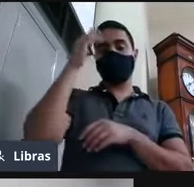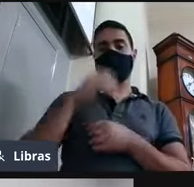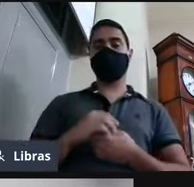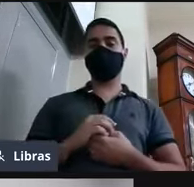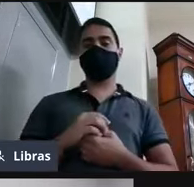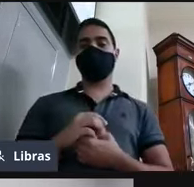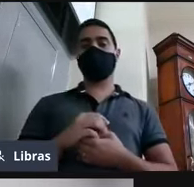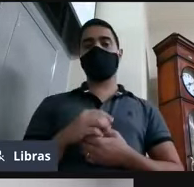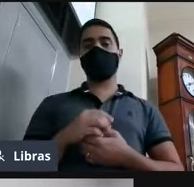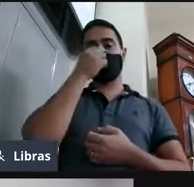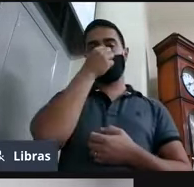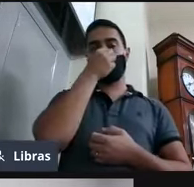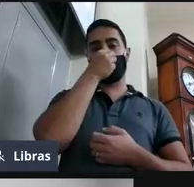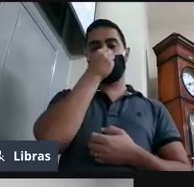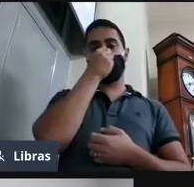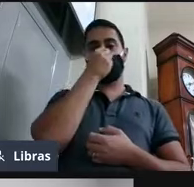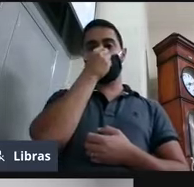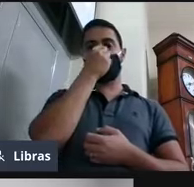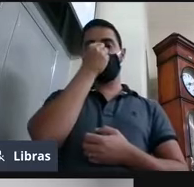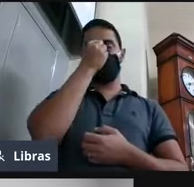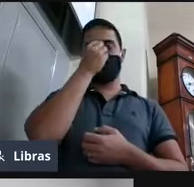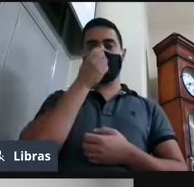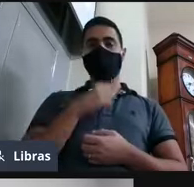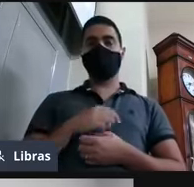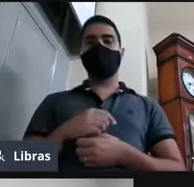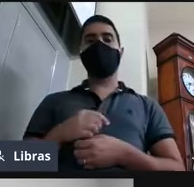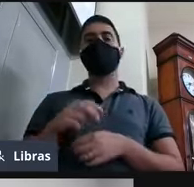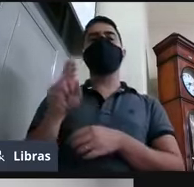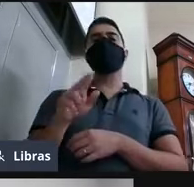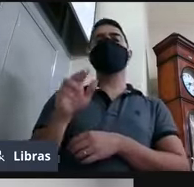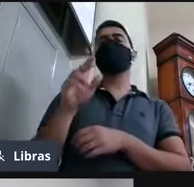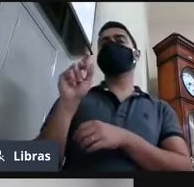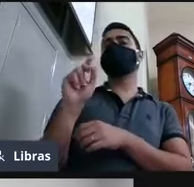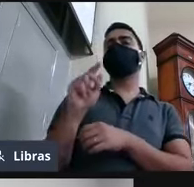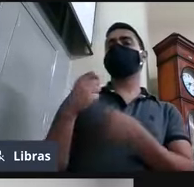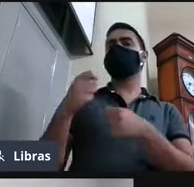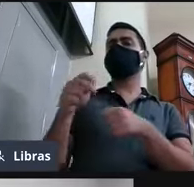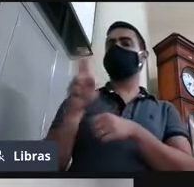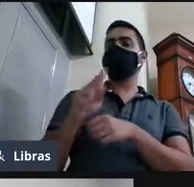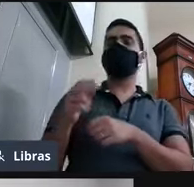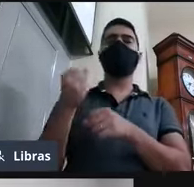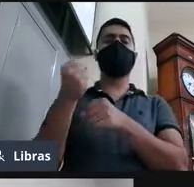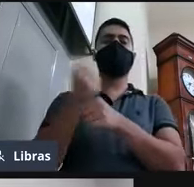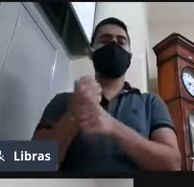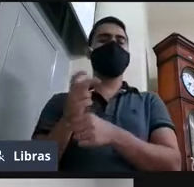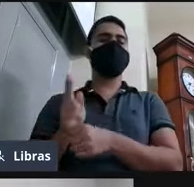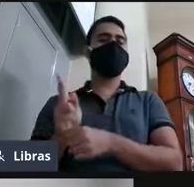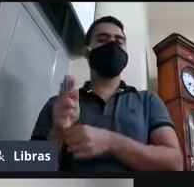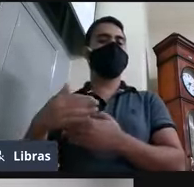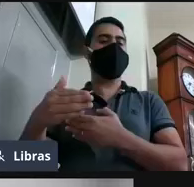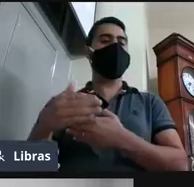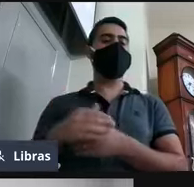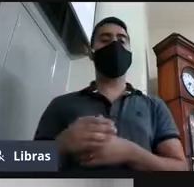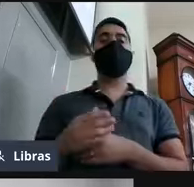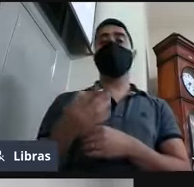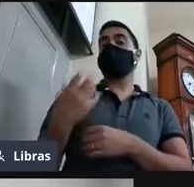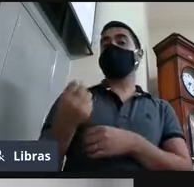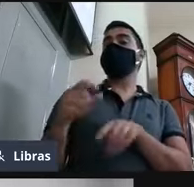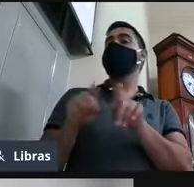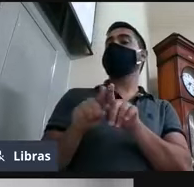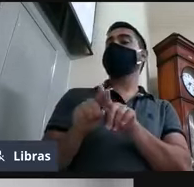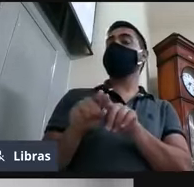A utilização dos recursos do Fundeb deve ser totalmente utilizados durante o exercício em que foram creditados, admitindo-se que